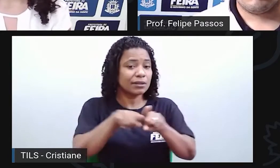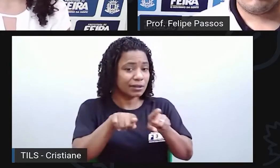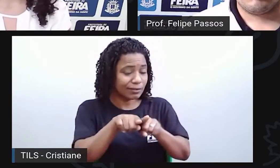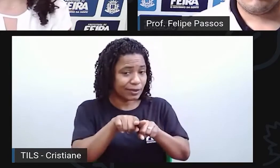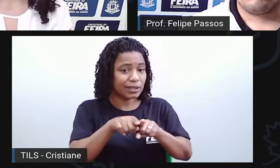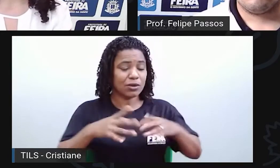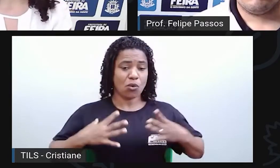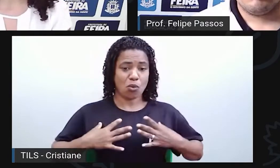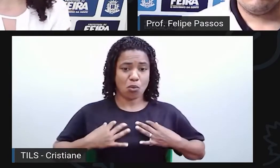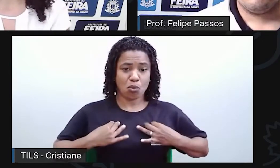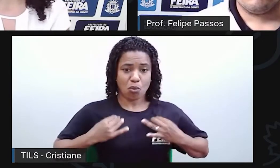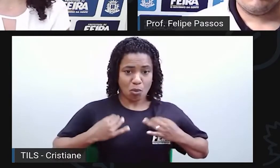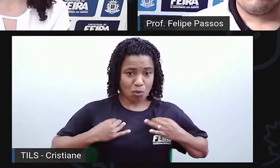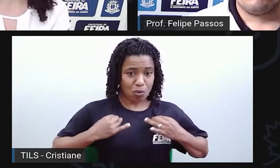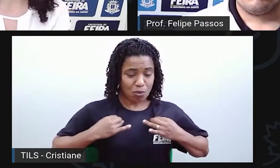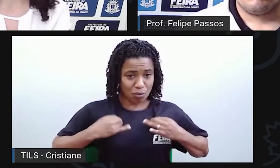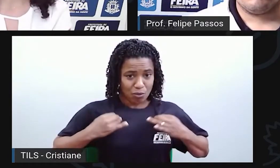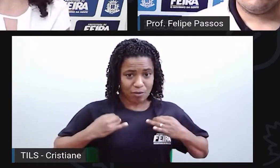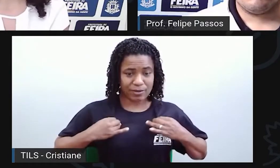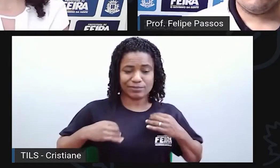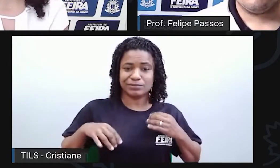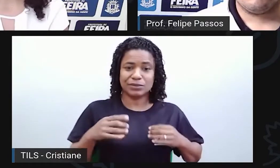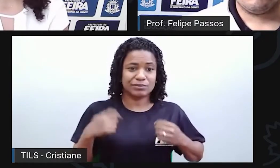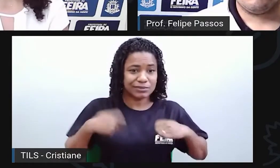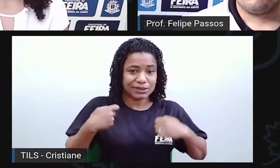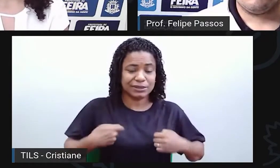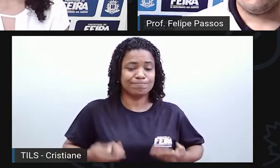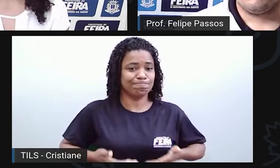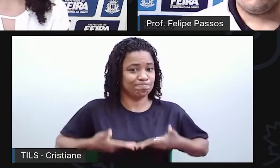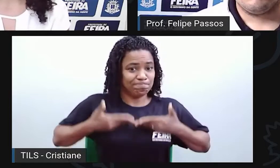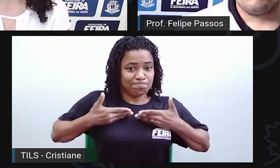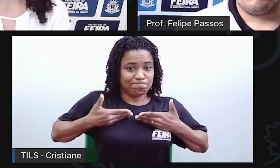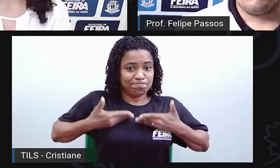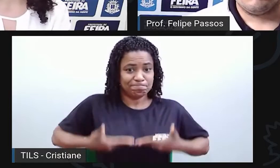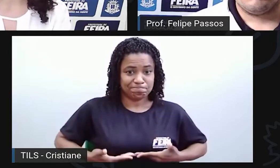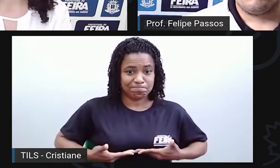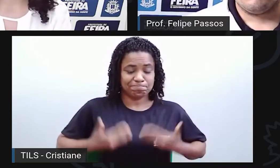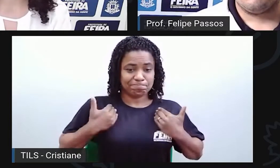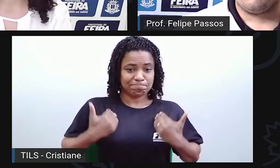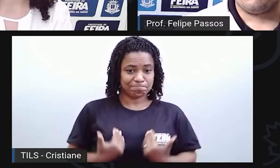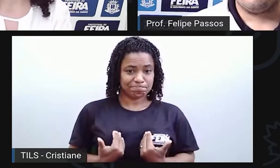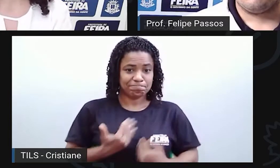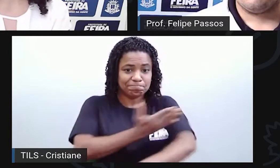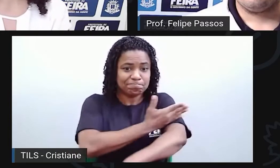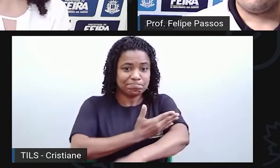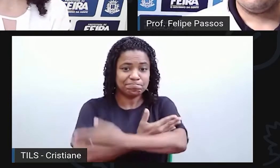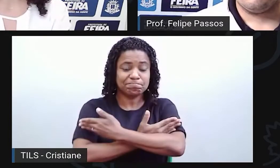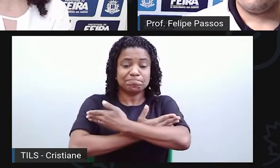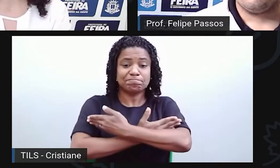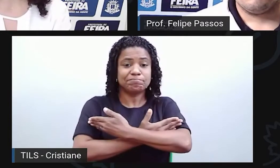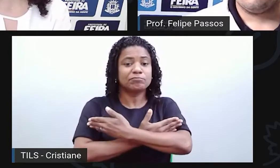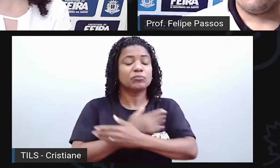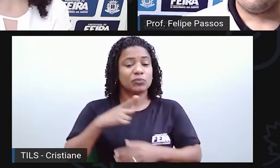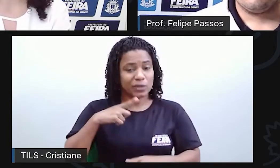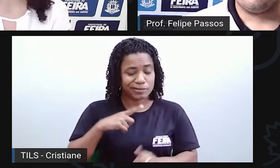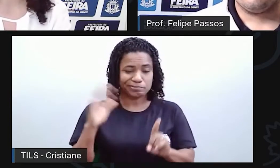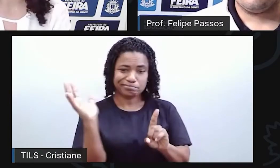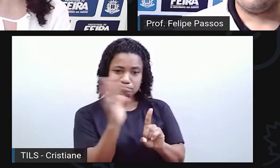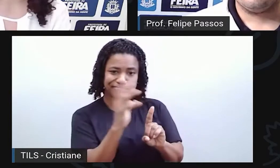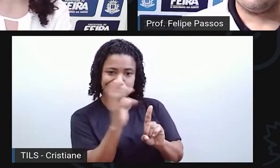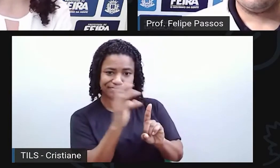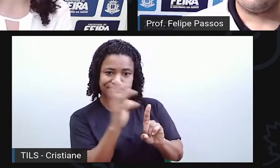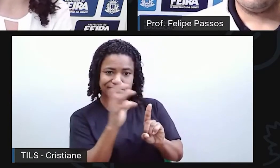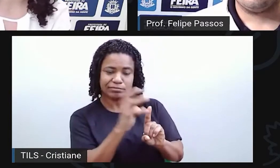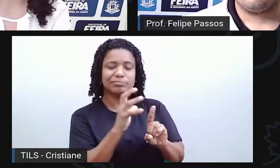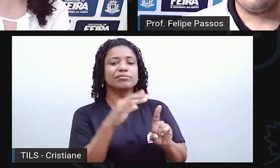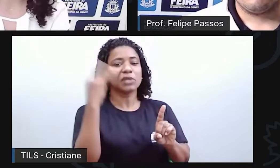vestimenta, crianças que optam por se esconder ou se cobrir por conta dessa pressão estética, que é qual corpo,